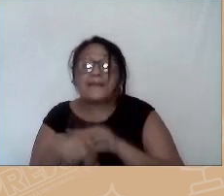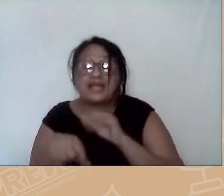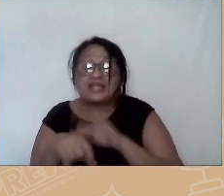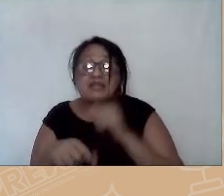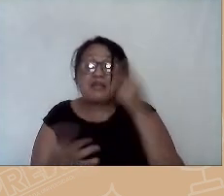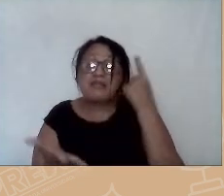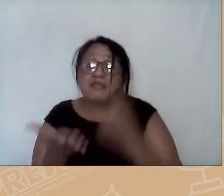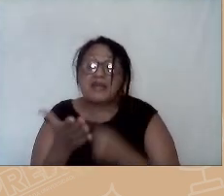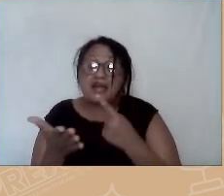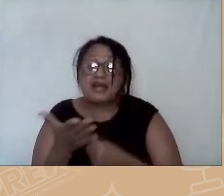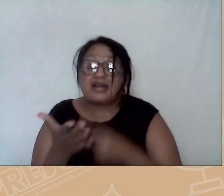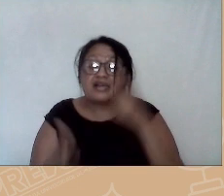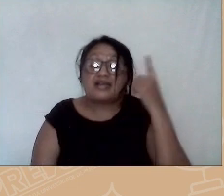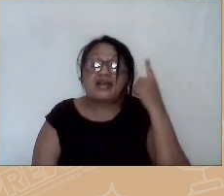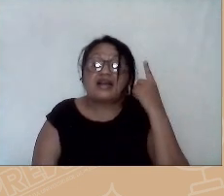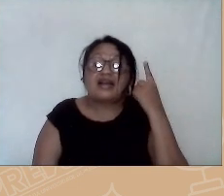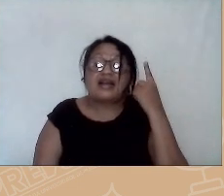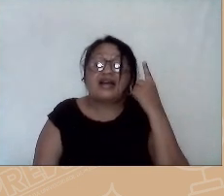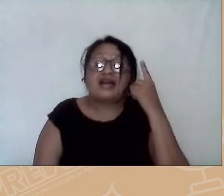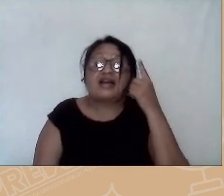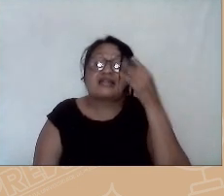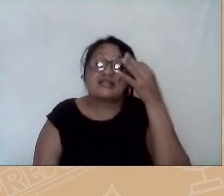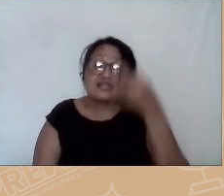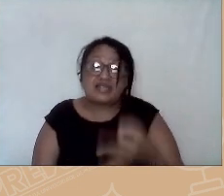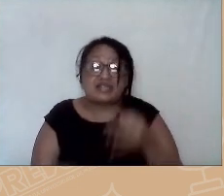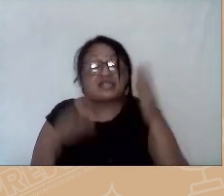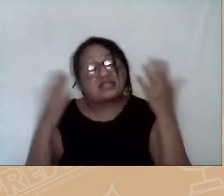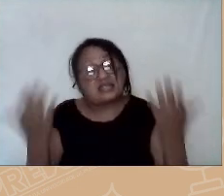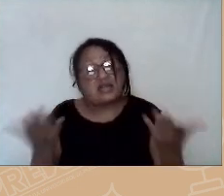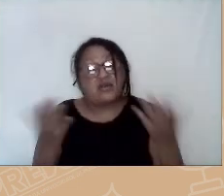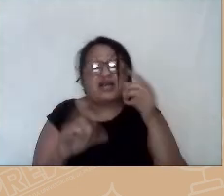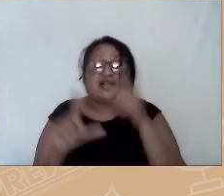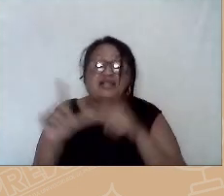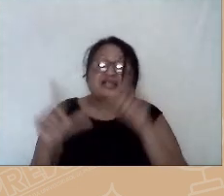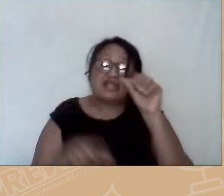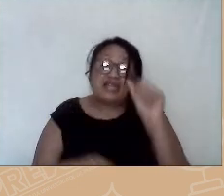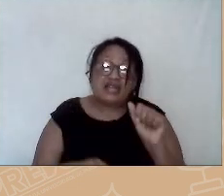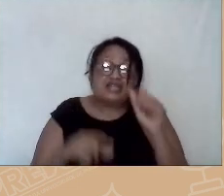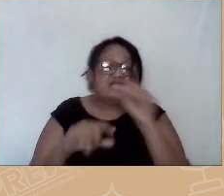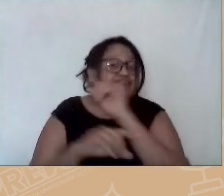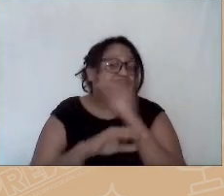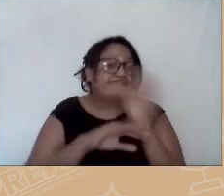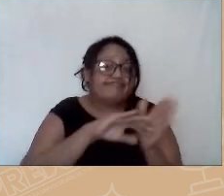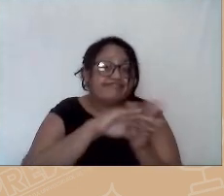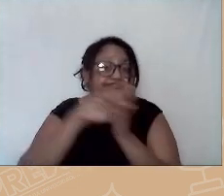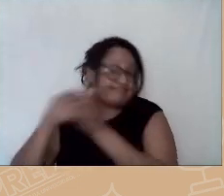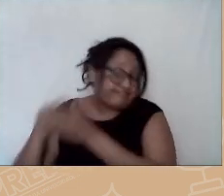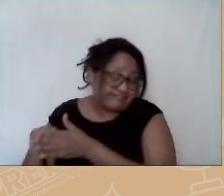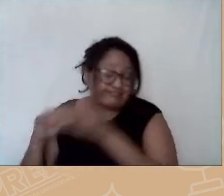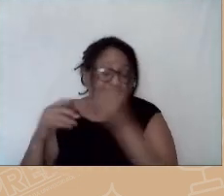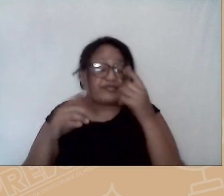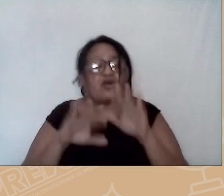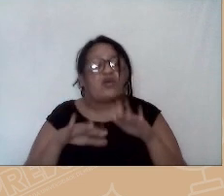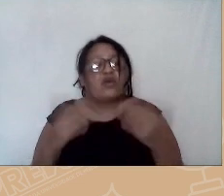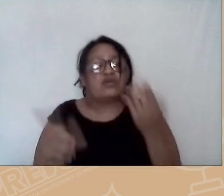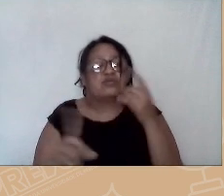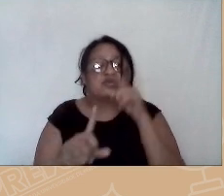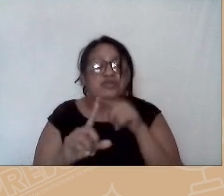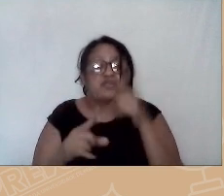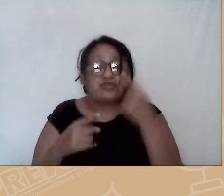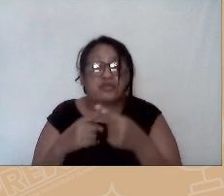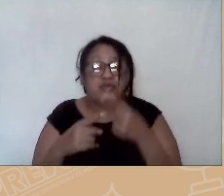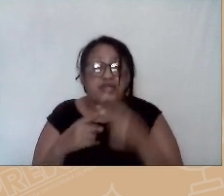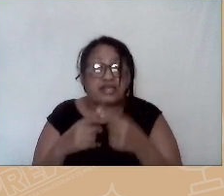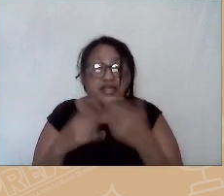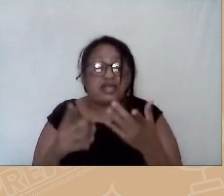correta já de início nós podemos descartar a letra A por qual motivo pelo simples fato da questão dizer que o